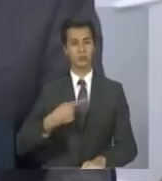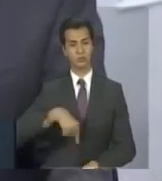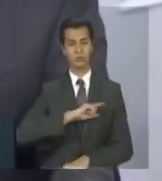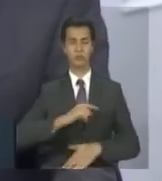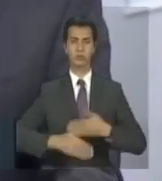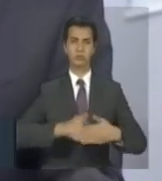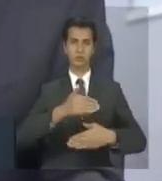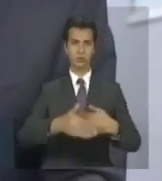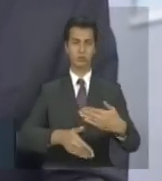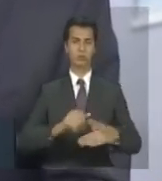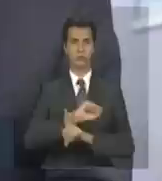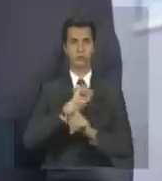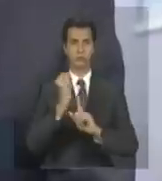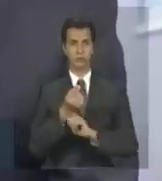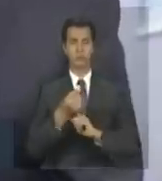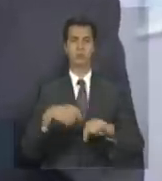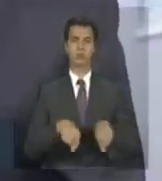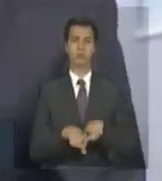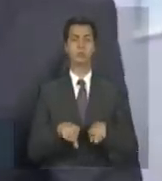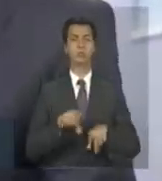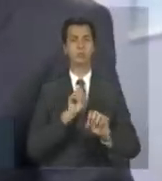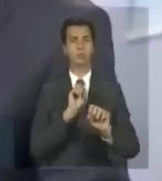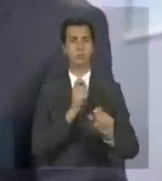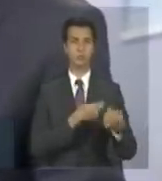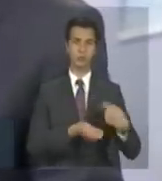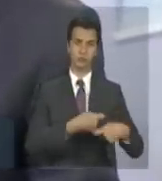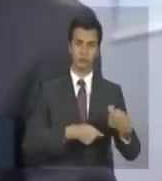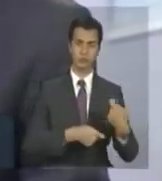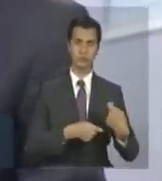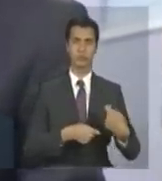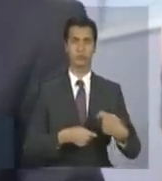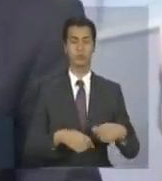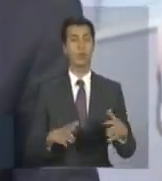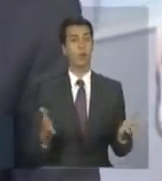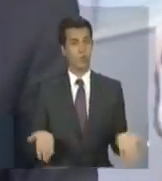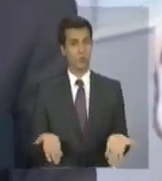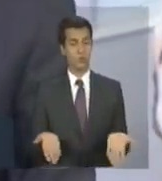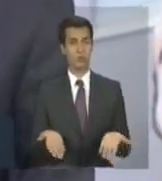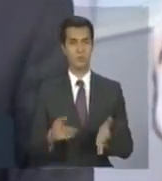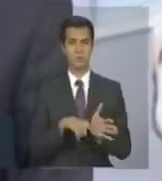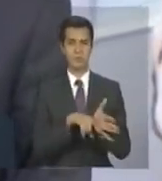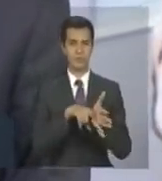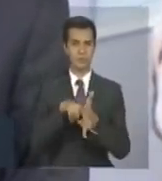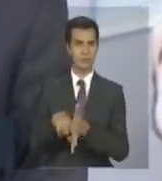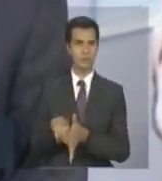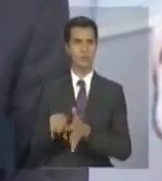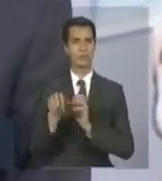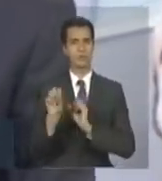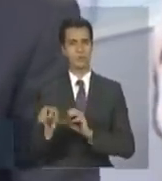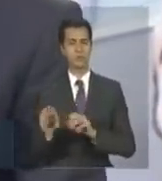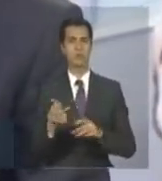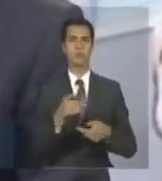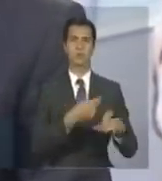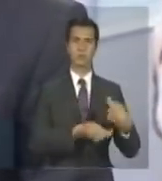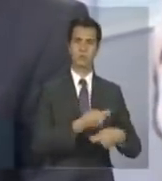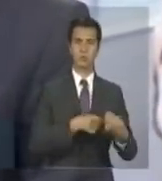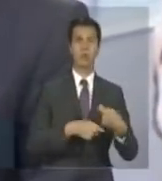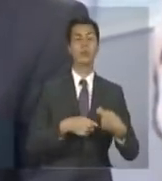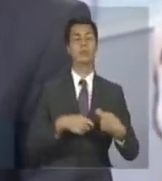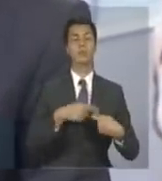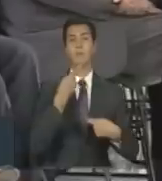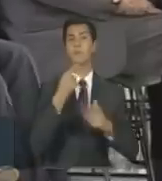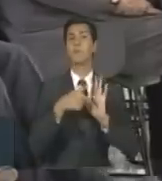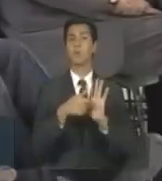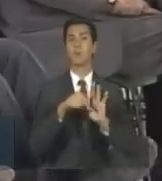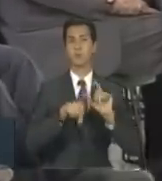desenvolvimento socioeconômico. Aliás, hoje todas as pesquisas socioeconômicas revelam que a educação teve um papel central